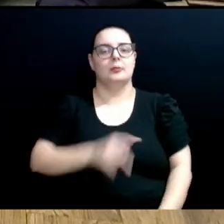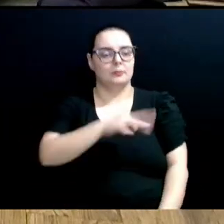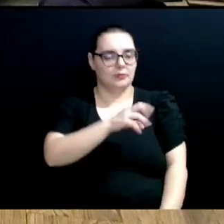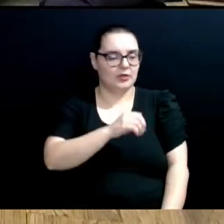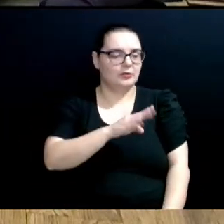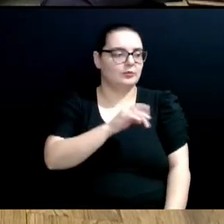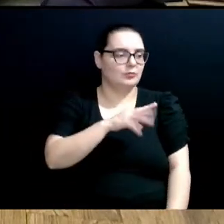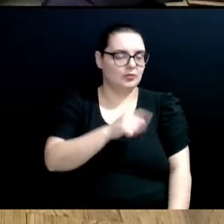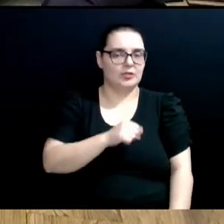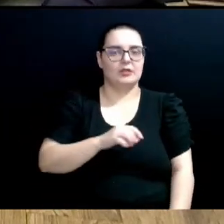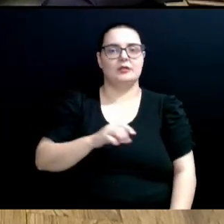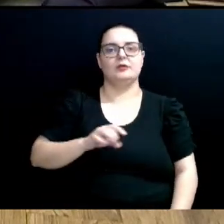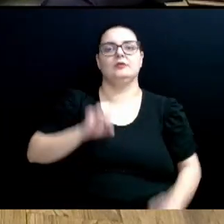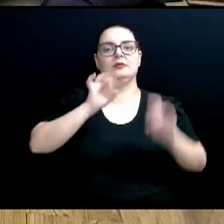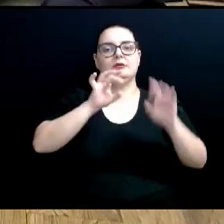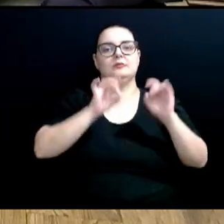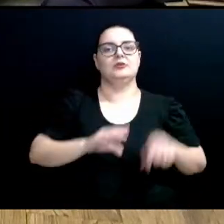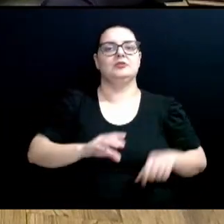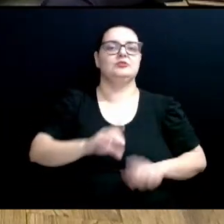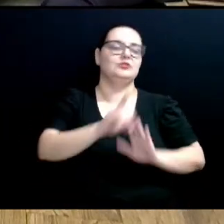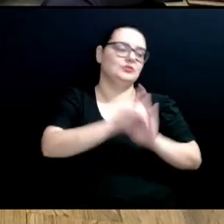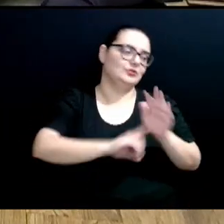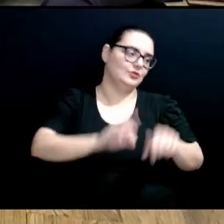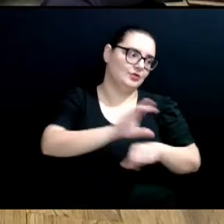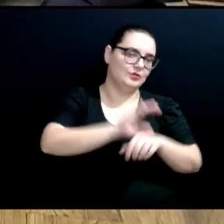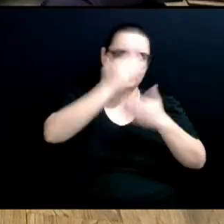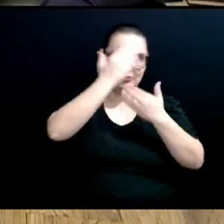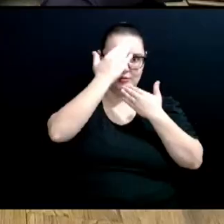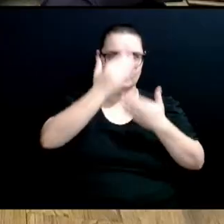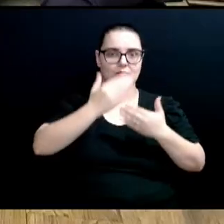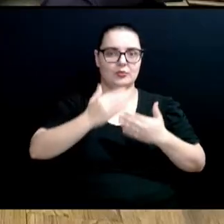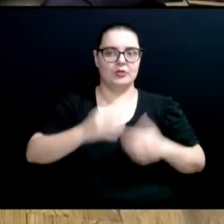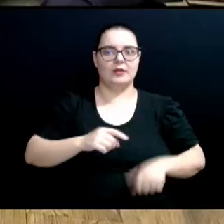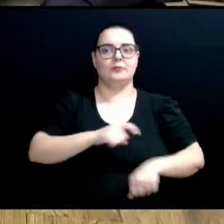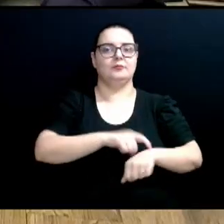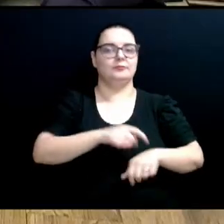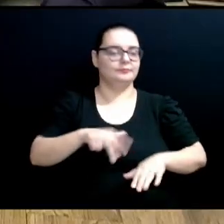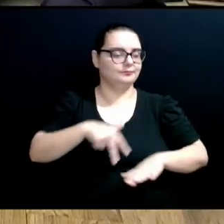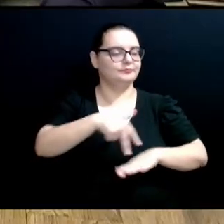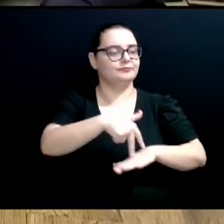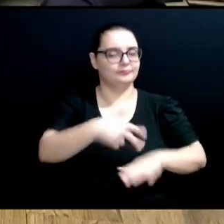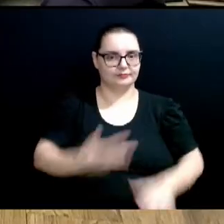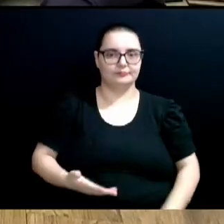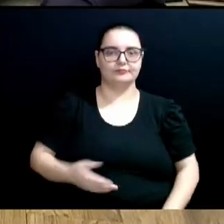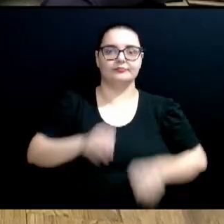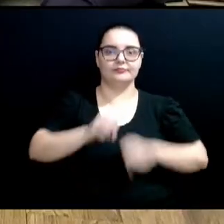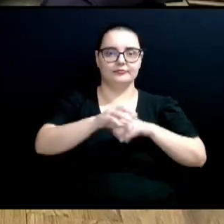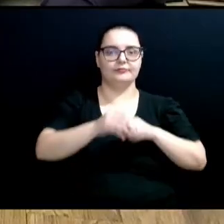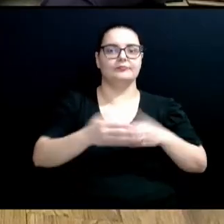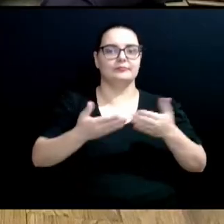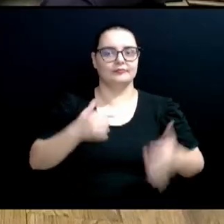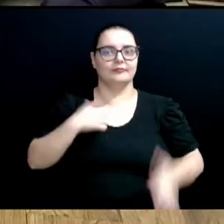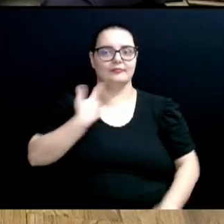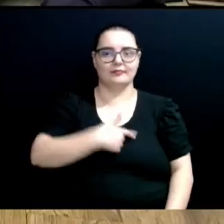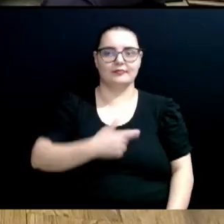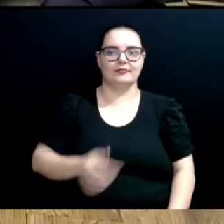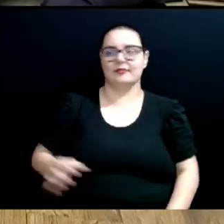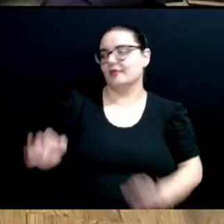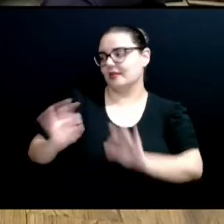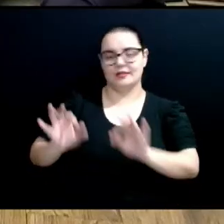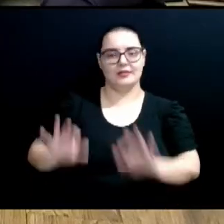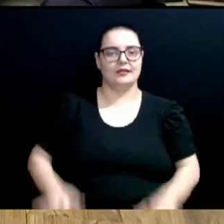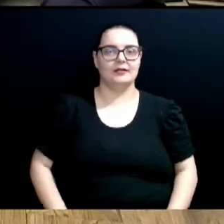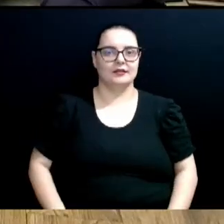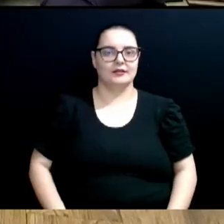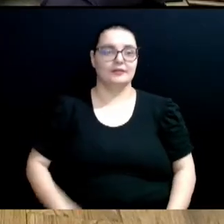direito constitucional, muito obrigado pela disponibilidade do seu tempo, a aula que você deu aqui pra gente. Tenho certeza que de grande valia